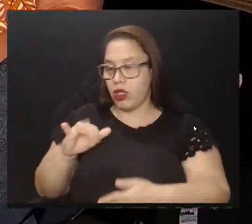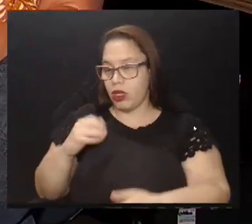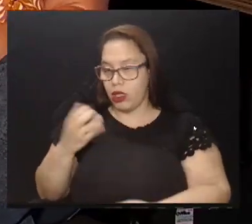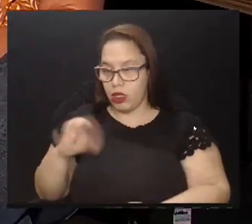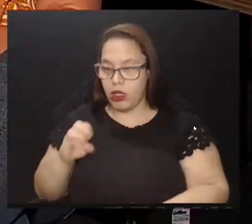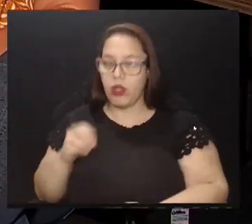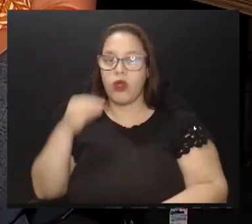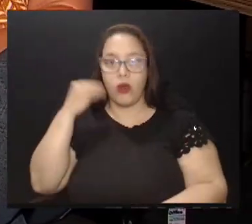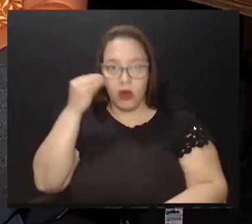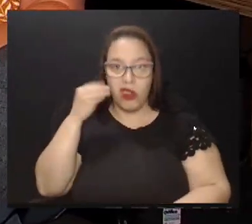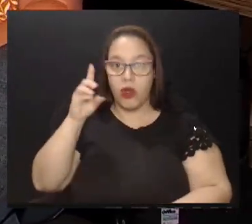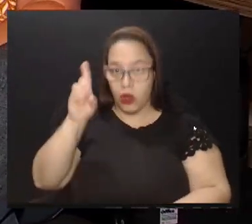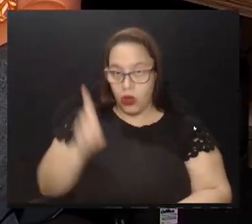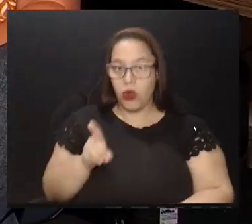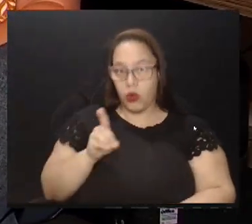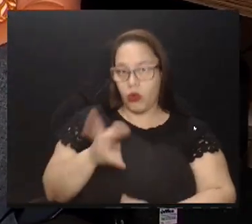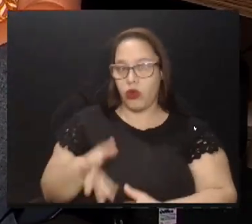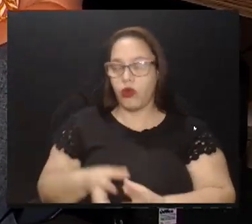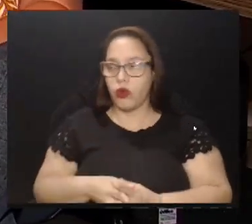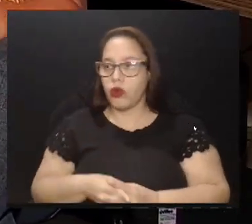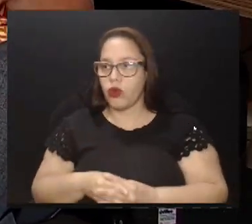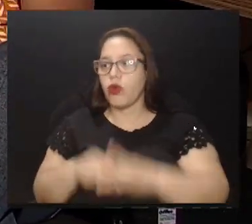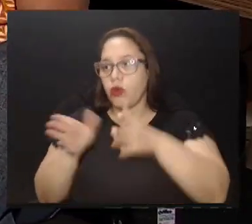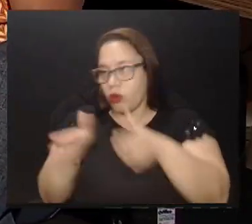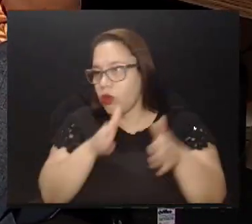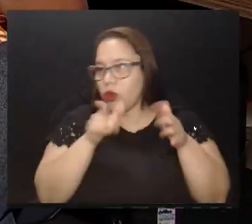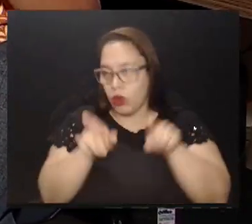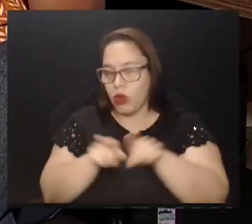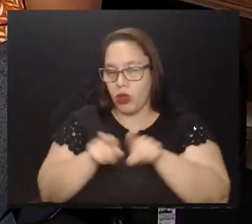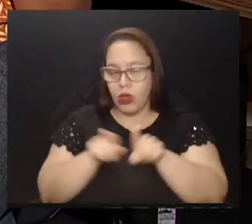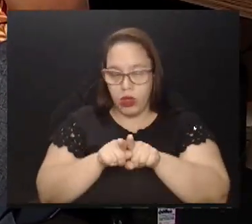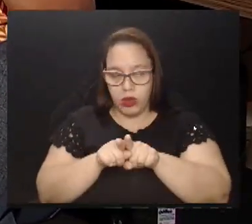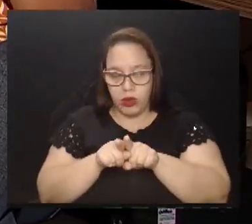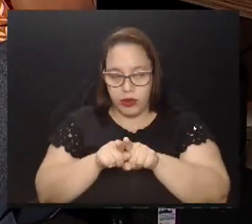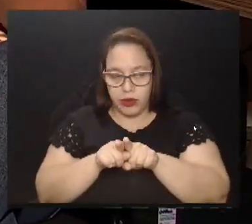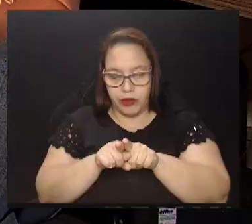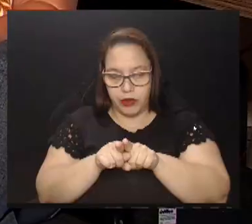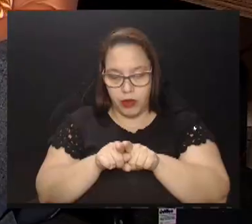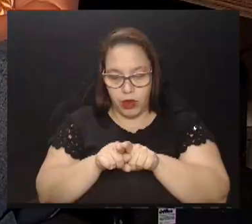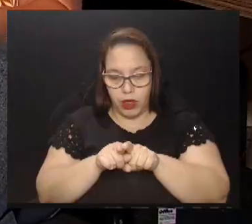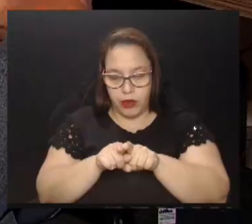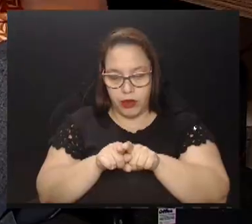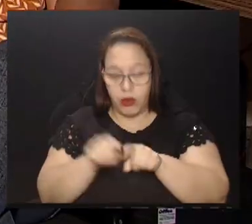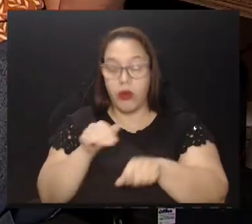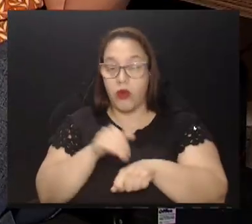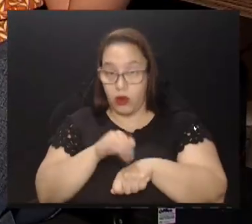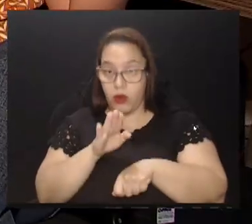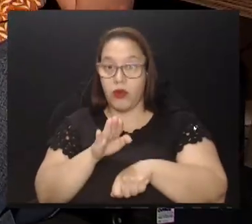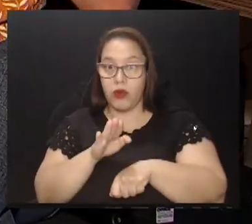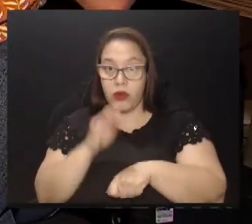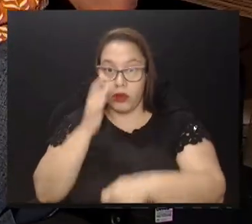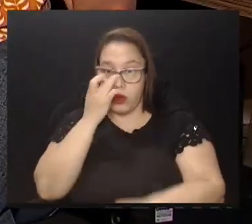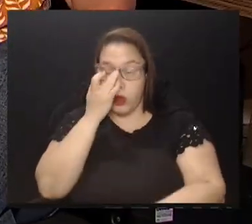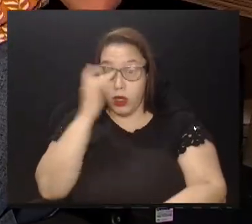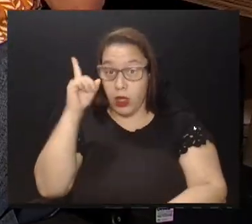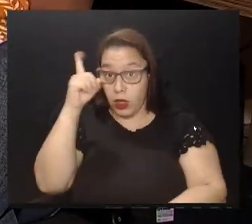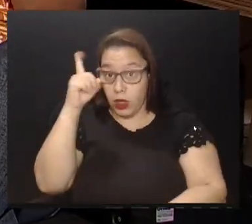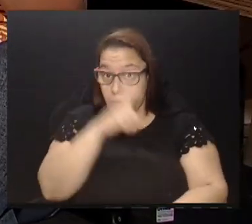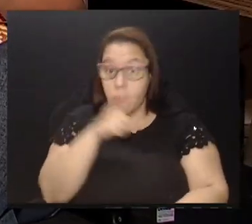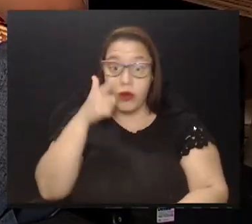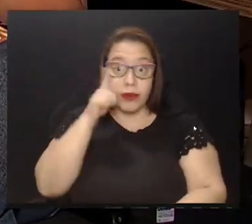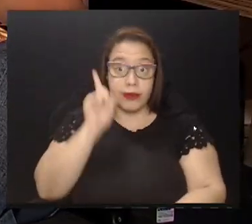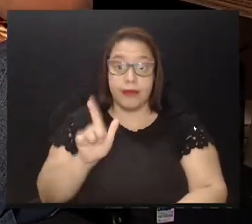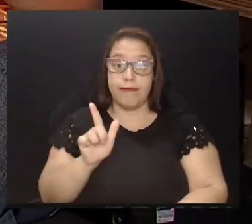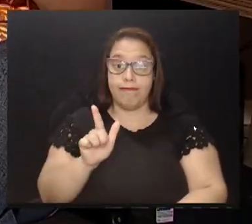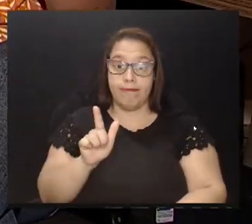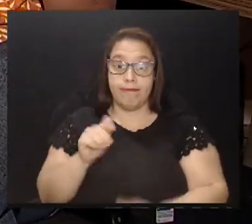né, e também como produtor, que acho que o grande desafio é conseguir passar naquele momento que você tem